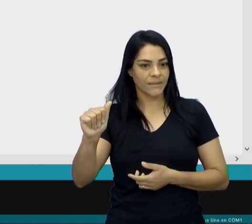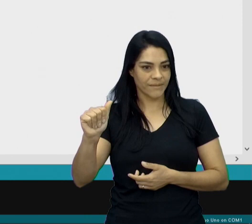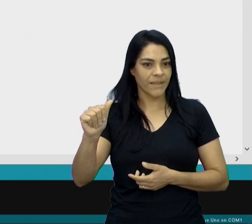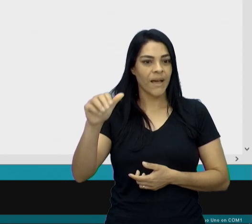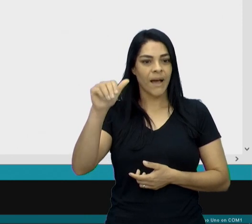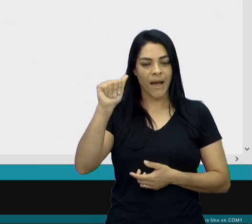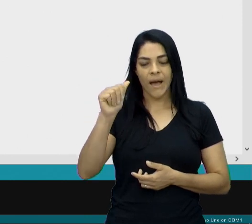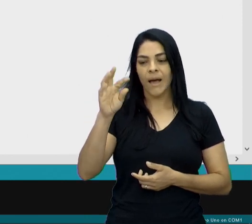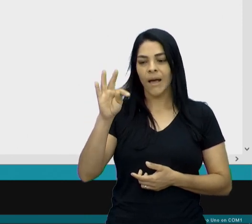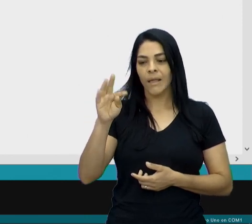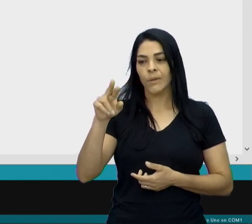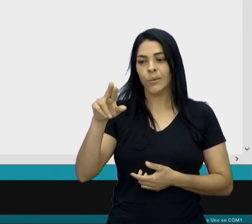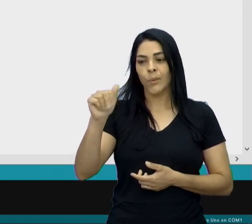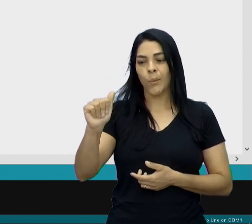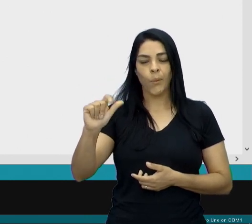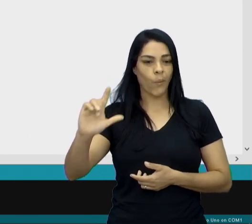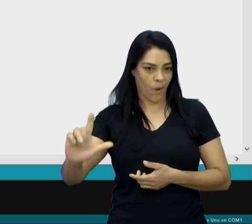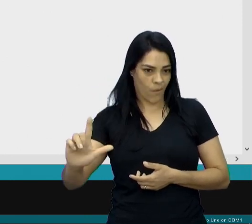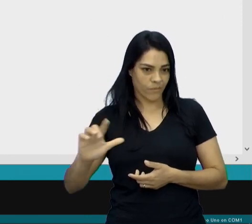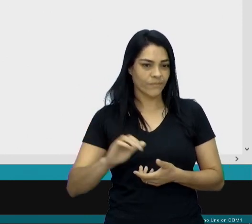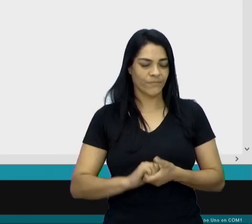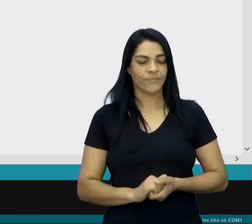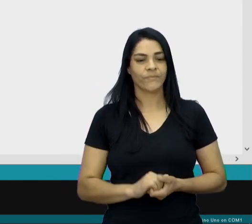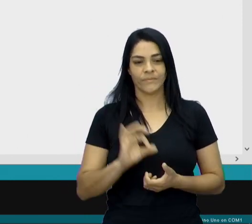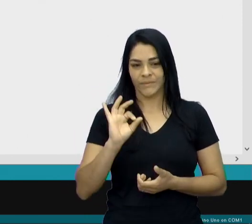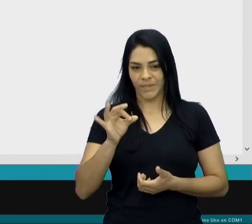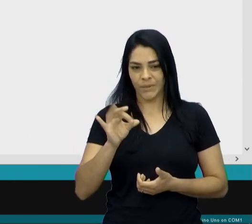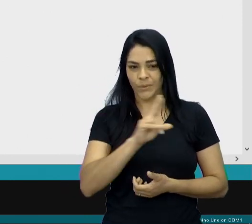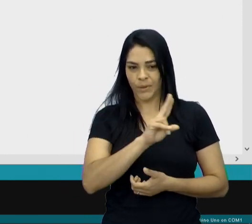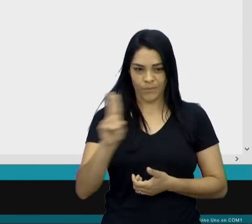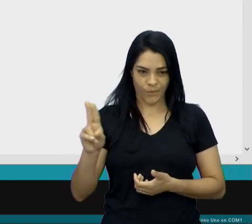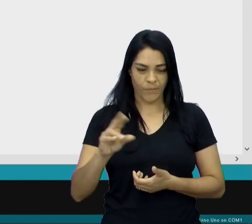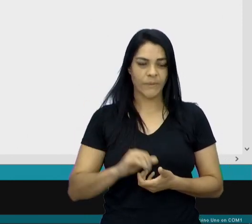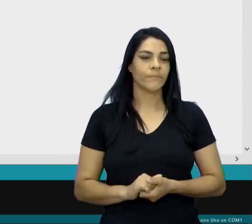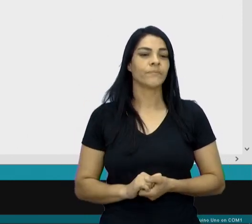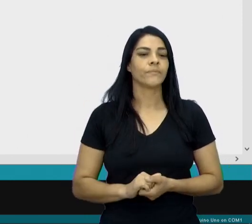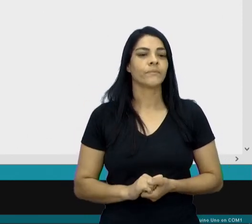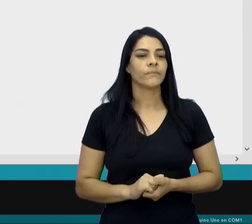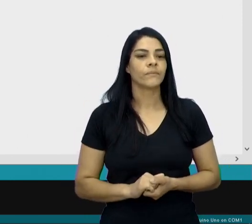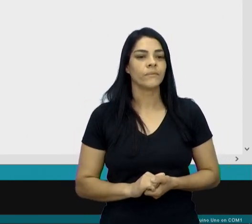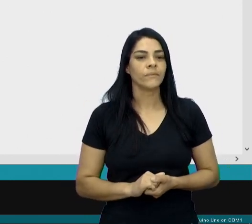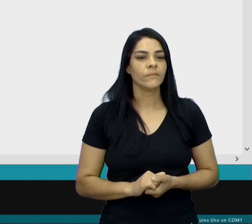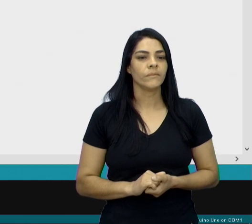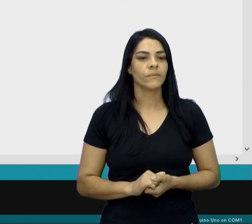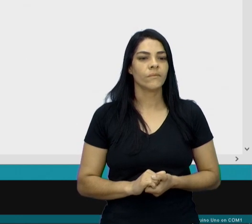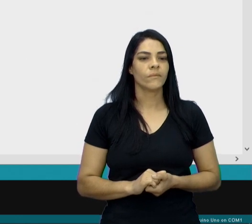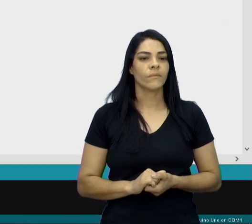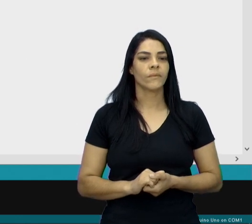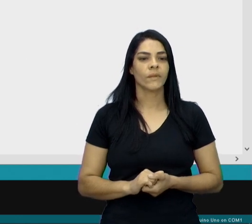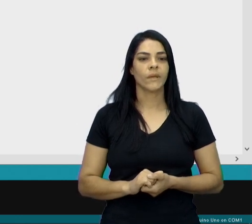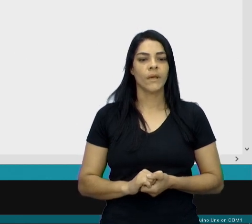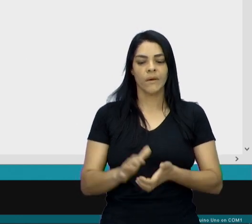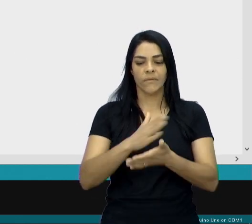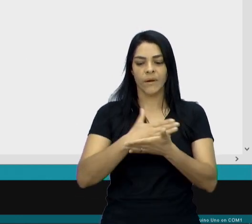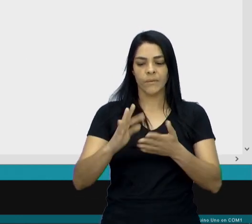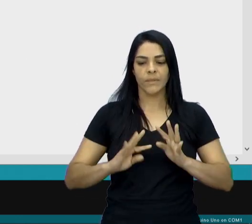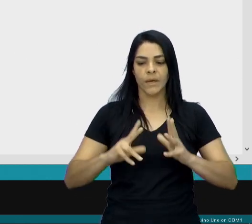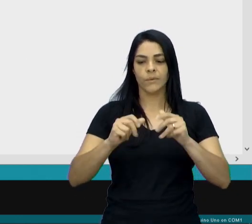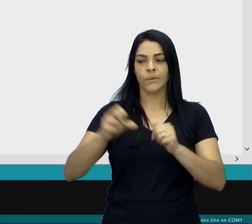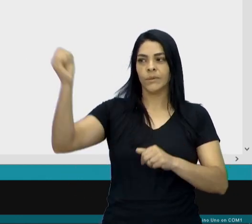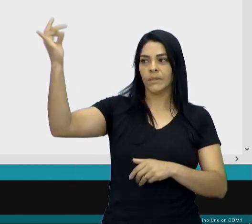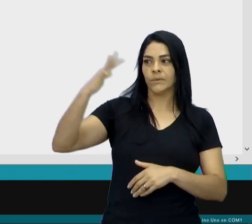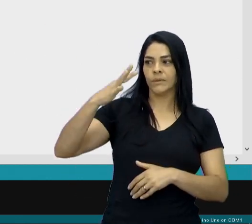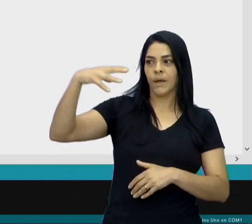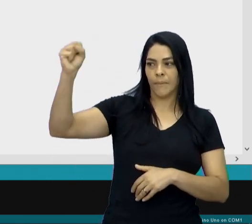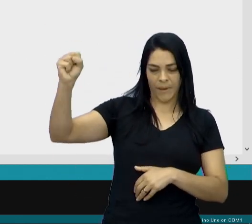eu disser 0, quer dizer que está apagado, tá certo? Então, não tem sinal nenhum, nós vamos começar tudo apagadinho. E depois, à medida que